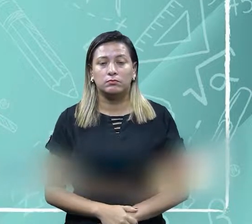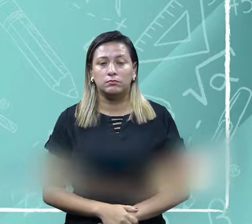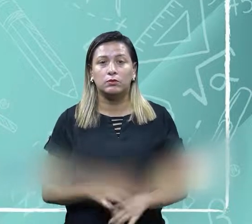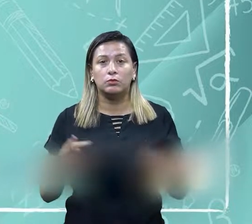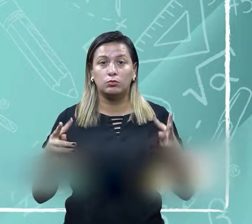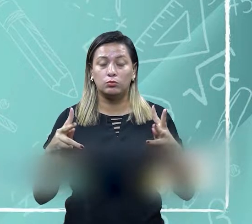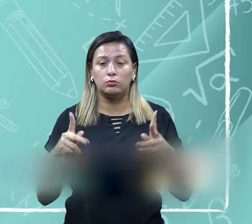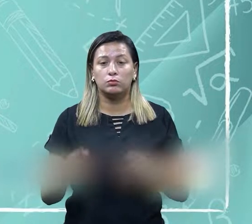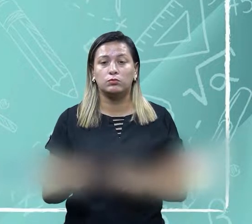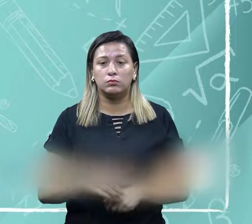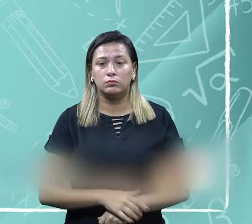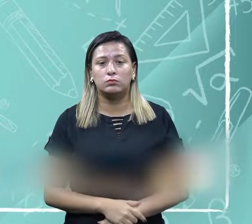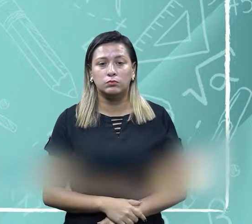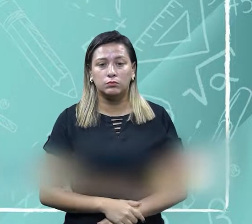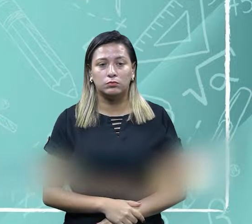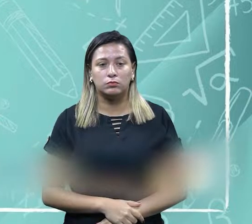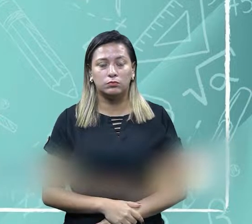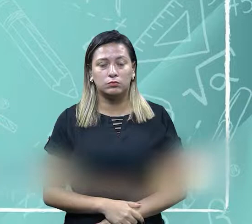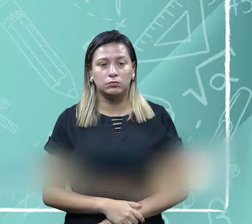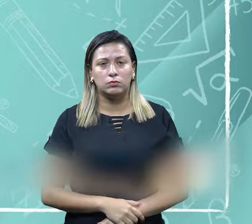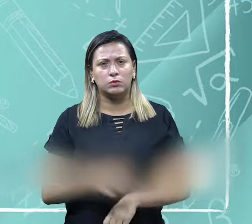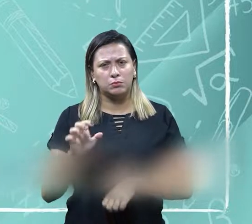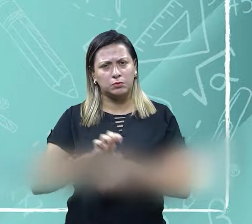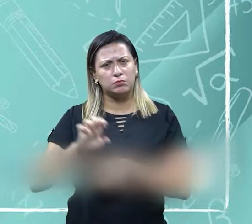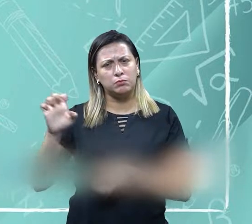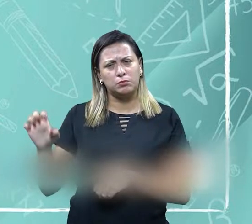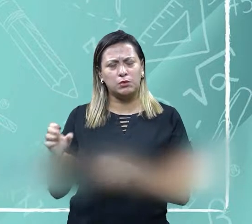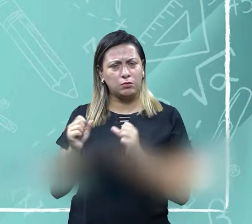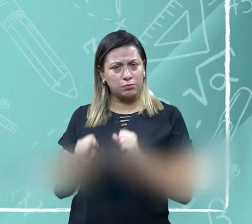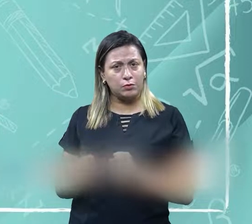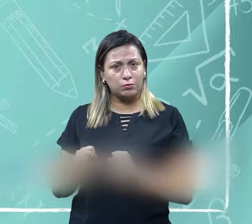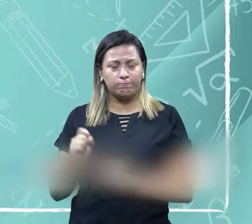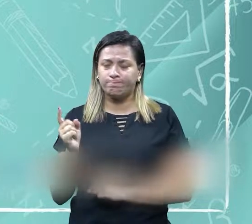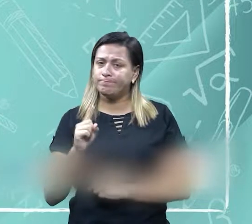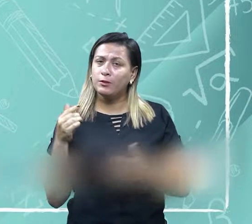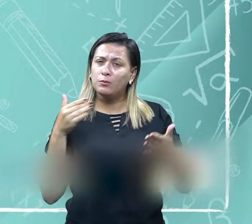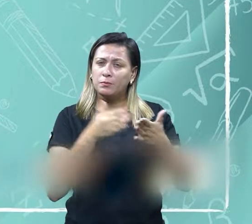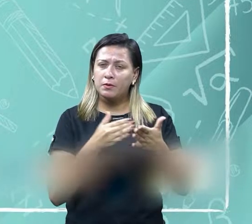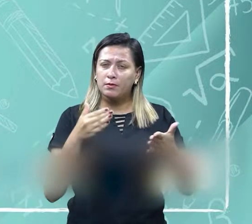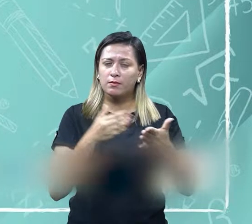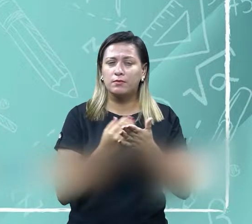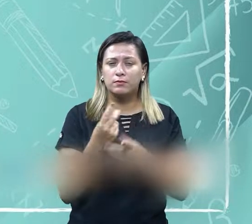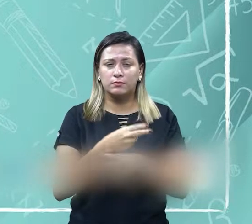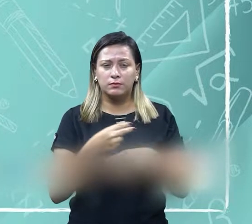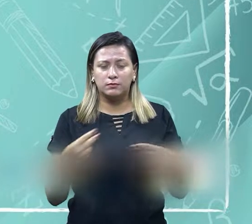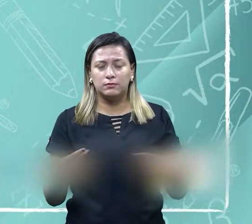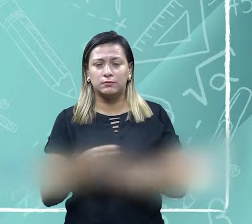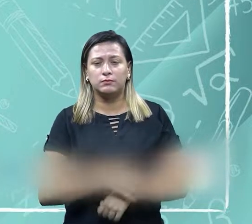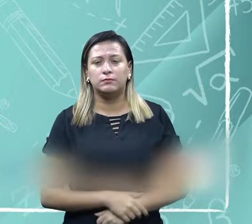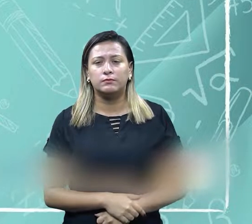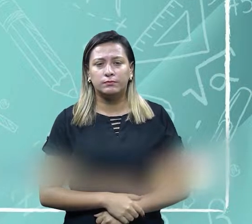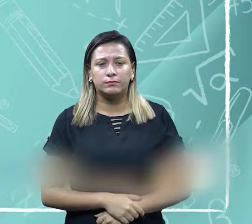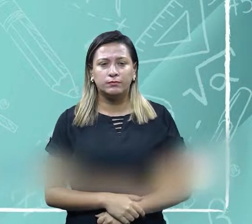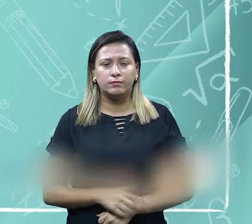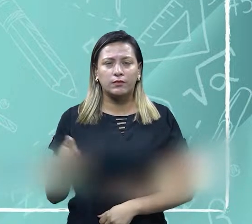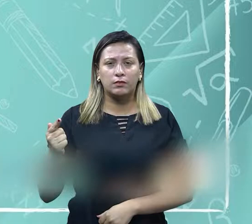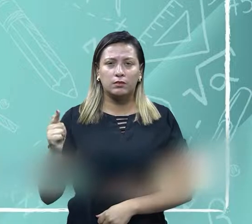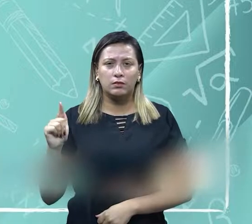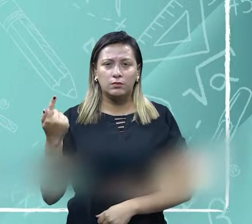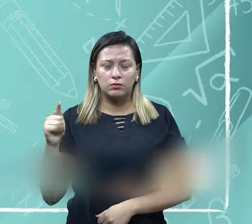tudo pode ser exportado, por várias barreiras, né? Por exemplo, com relação a barreiras